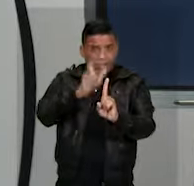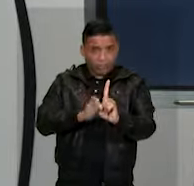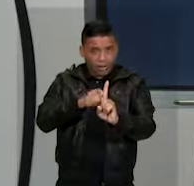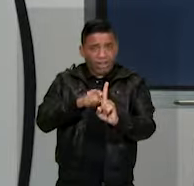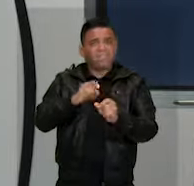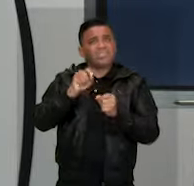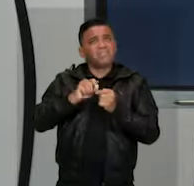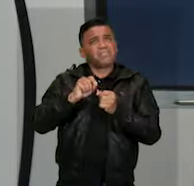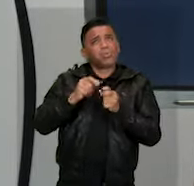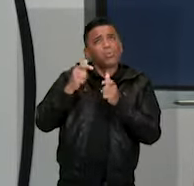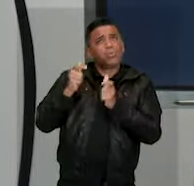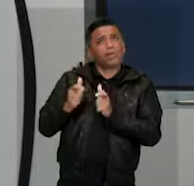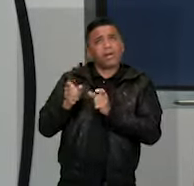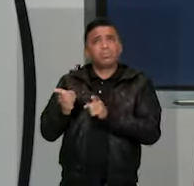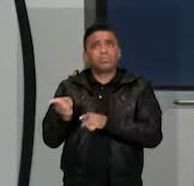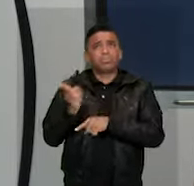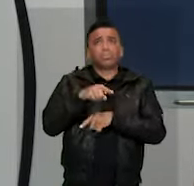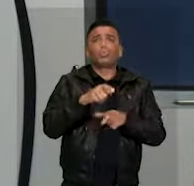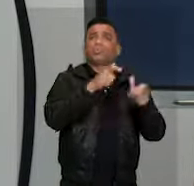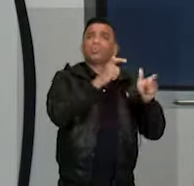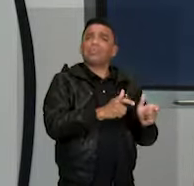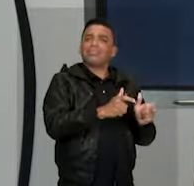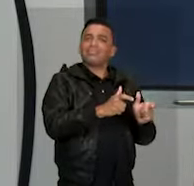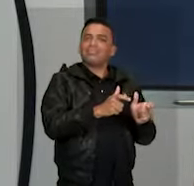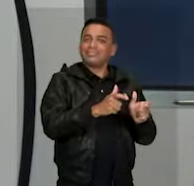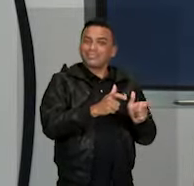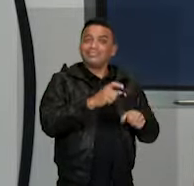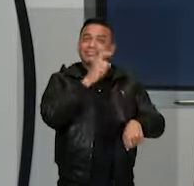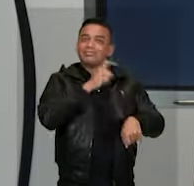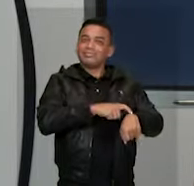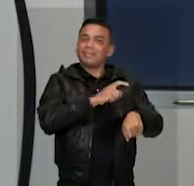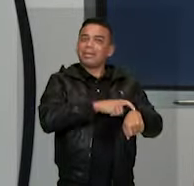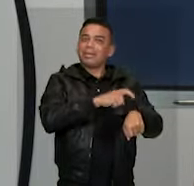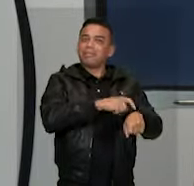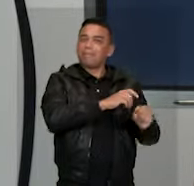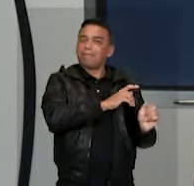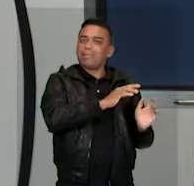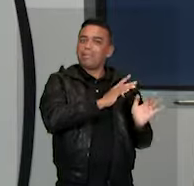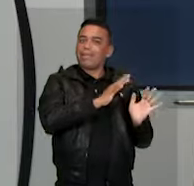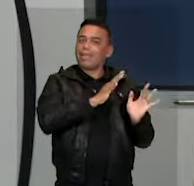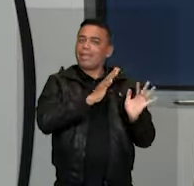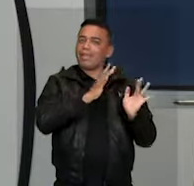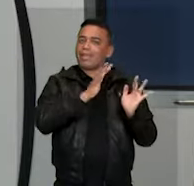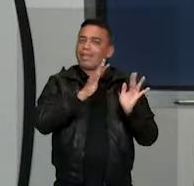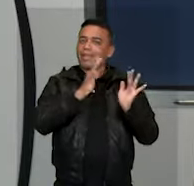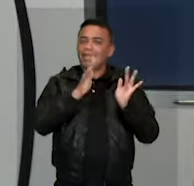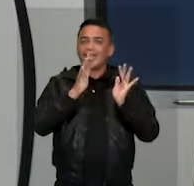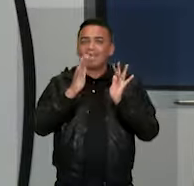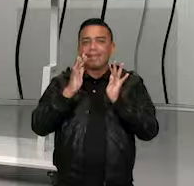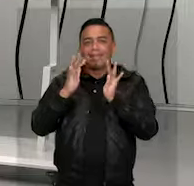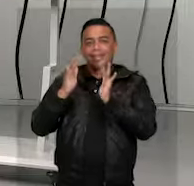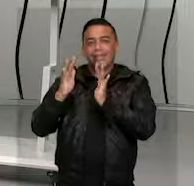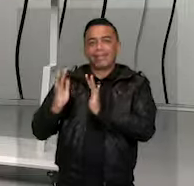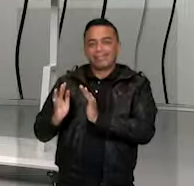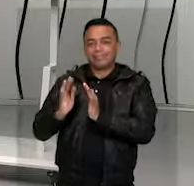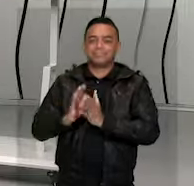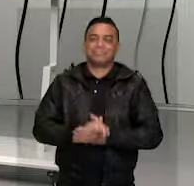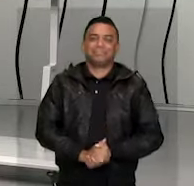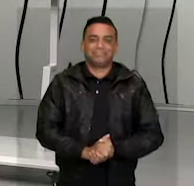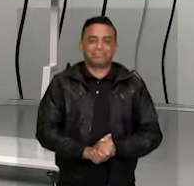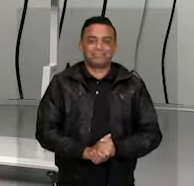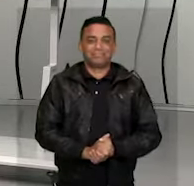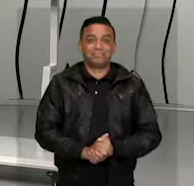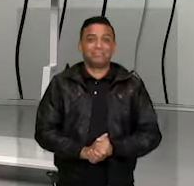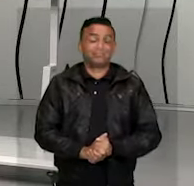no lugar, passam para outro lugar, e isso o tempo vai também transcorrendo, vai passando.